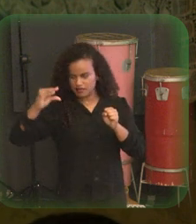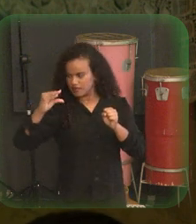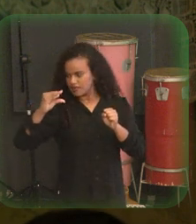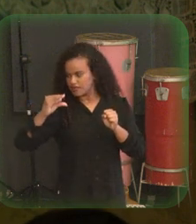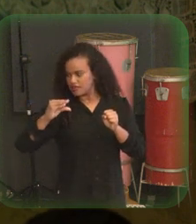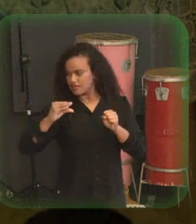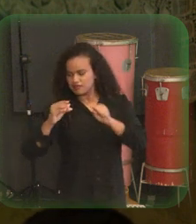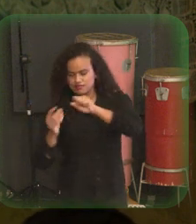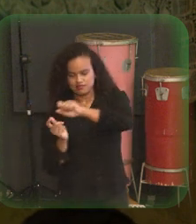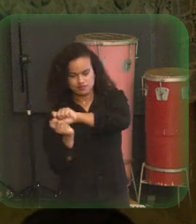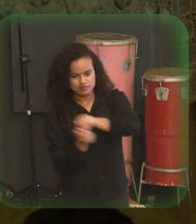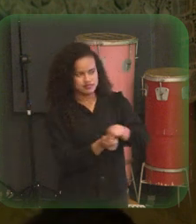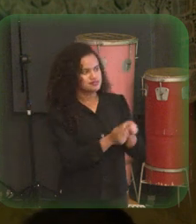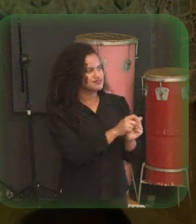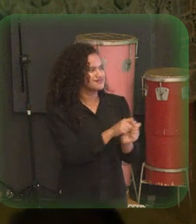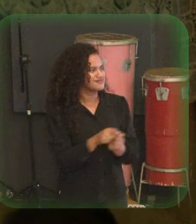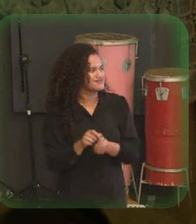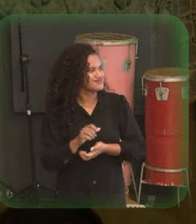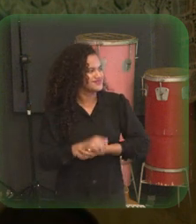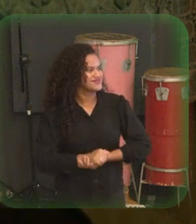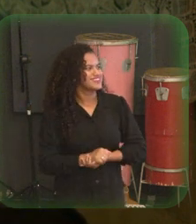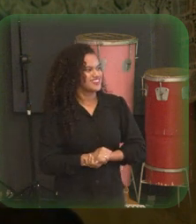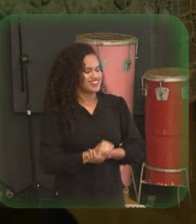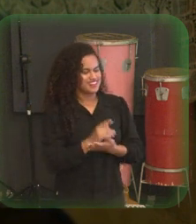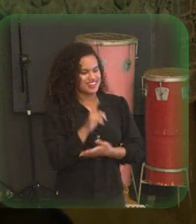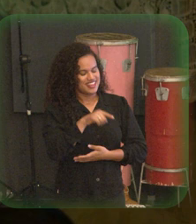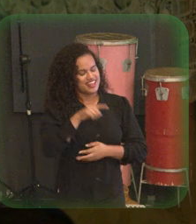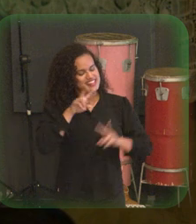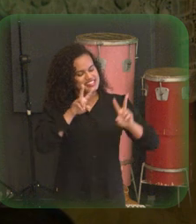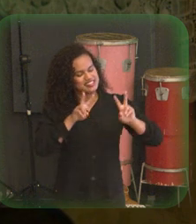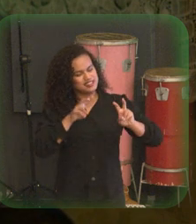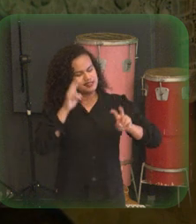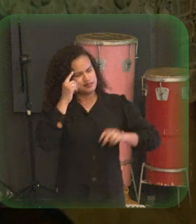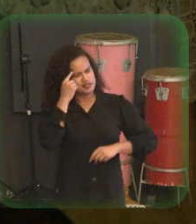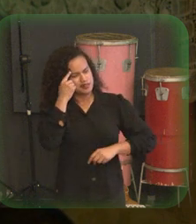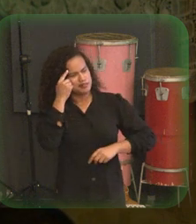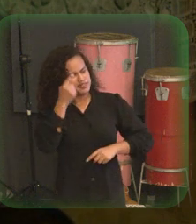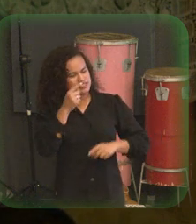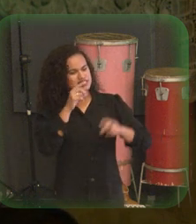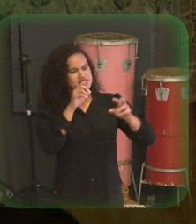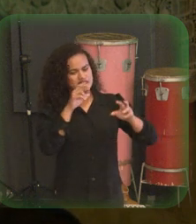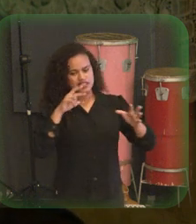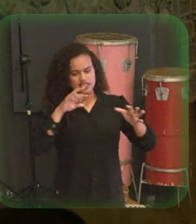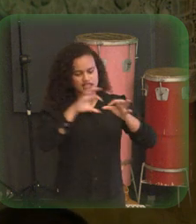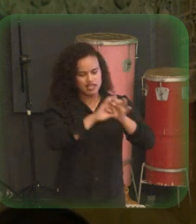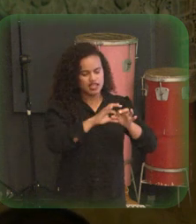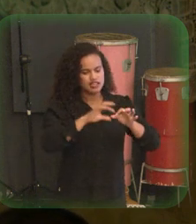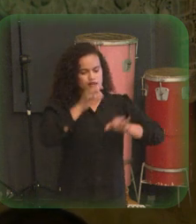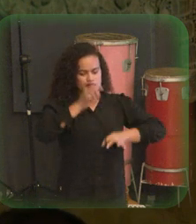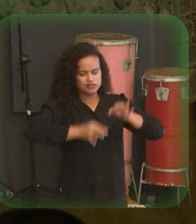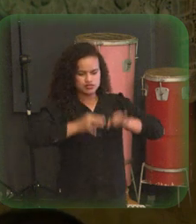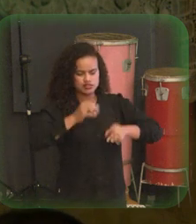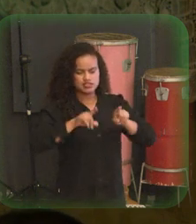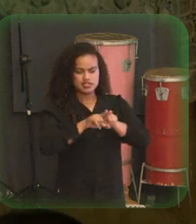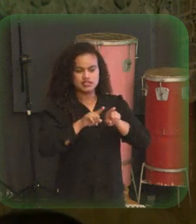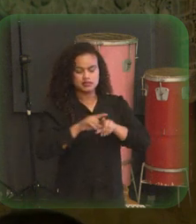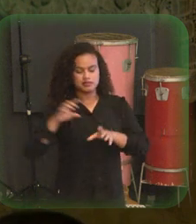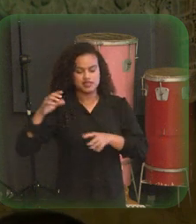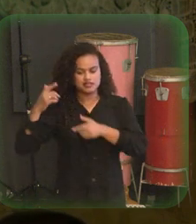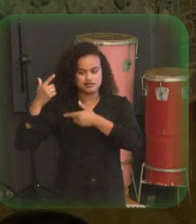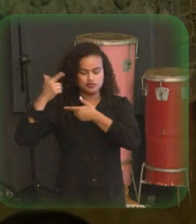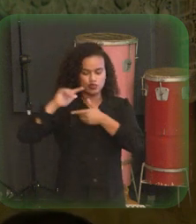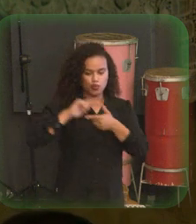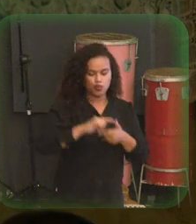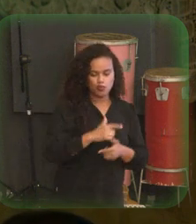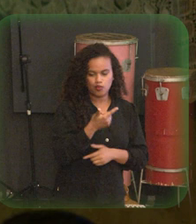machado, ele significa muito nesse sentido, para a gente pensar o que é justiça, o que também está em linha com outras tradições também da